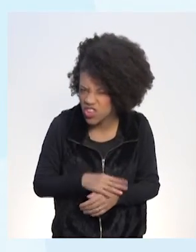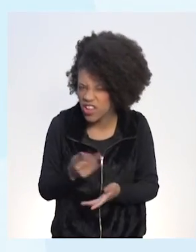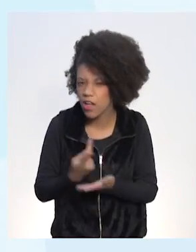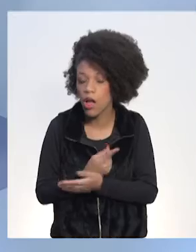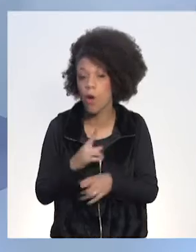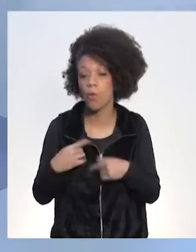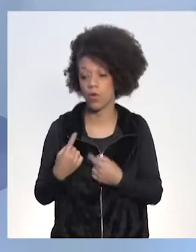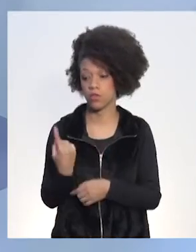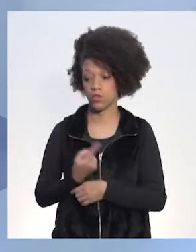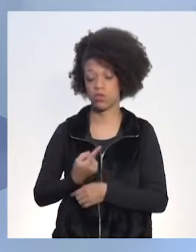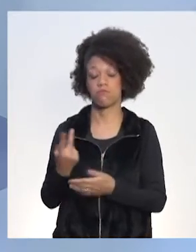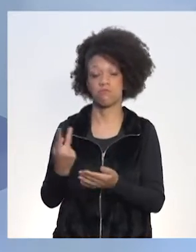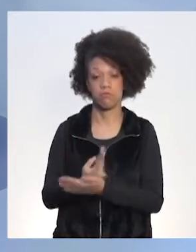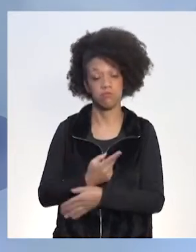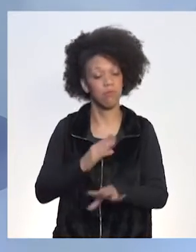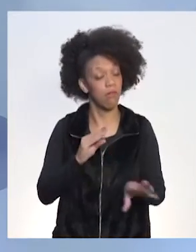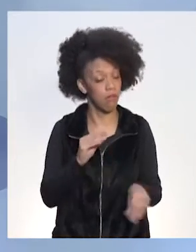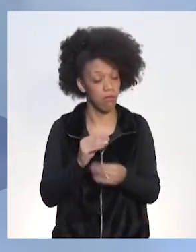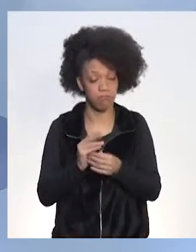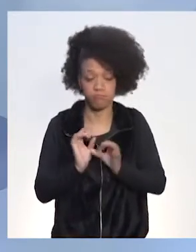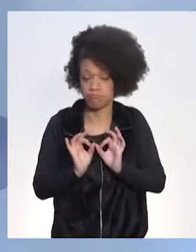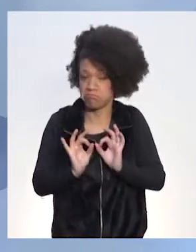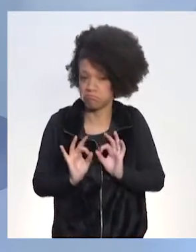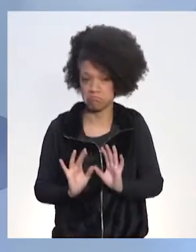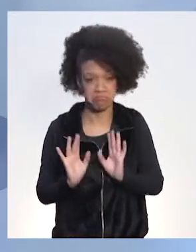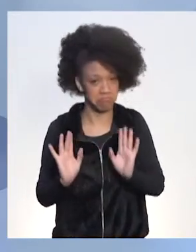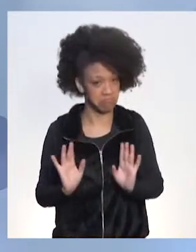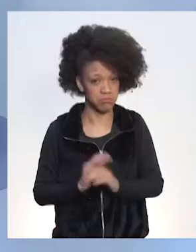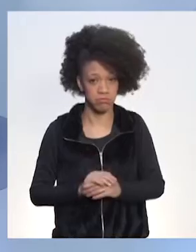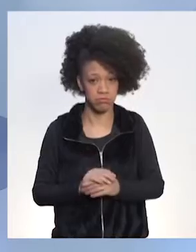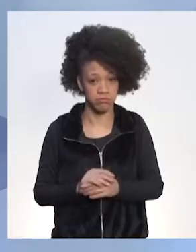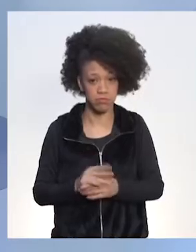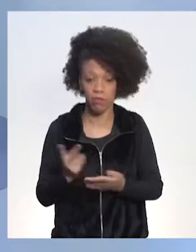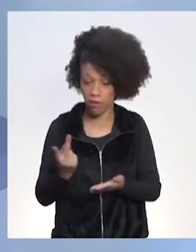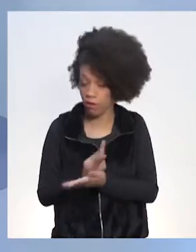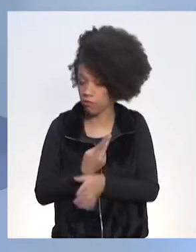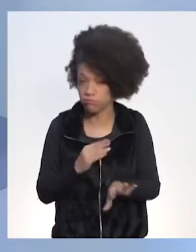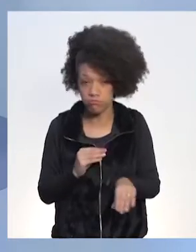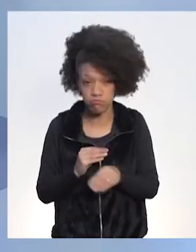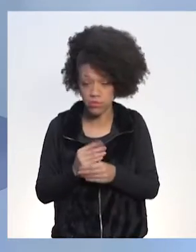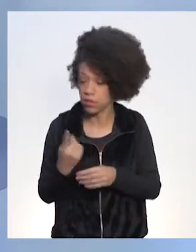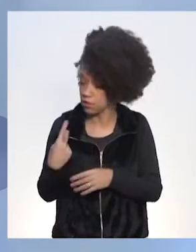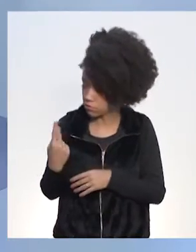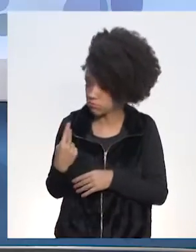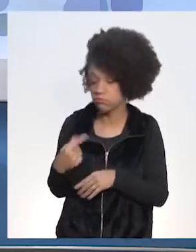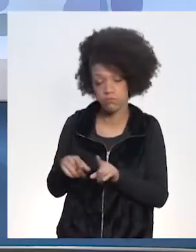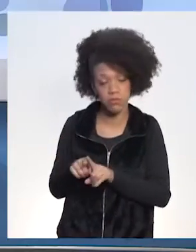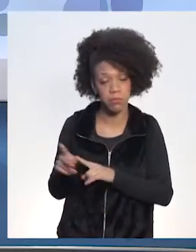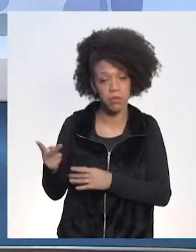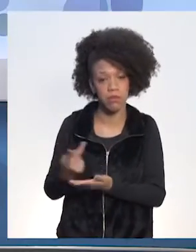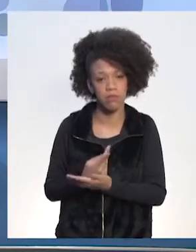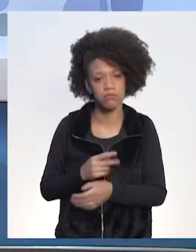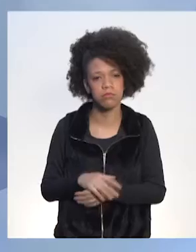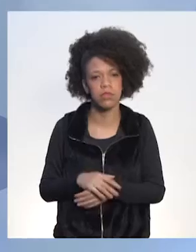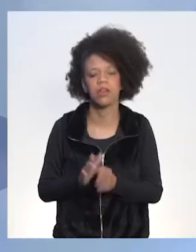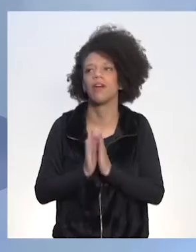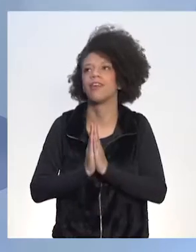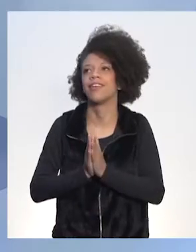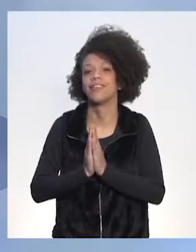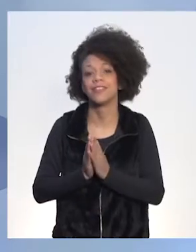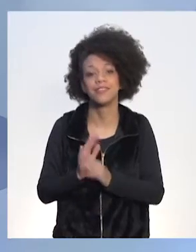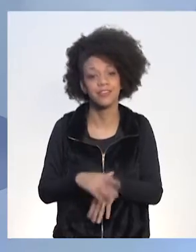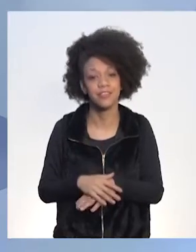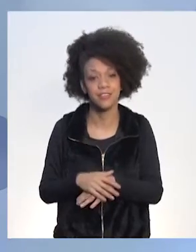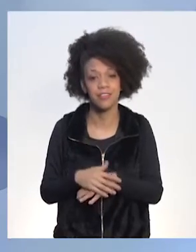fala que o erro faz parte, o erro faz parte. E a gente também erra. Né, Muito. Osmar? Bastante. Pô, a gente, graças a Deus, né, no final